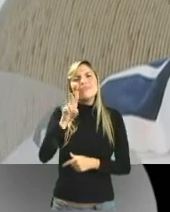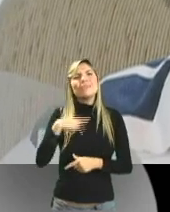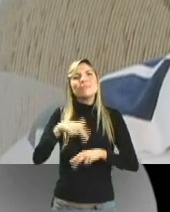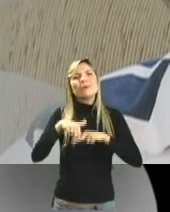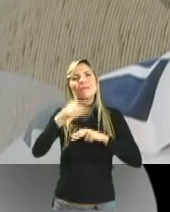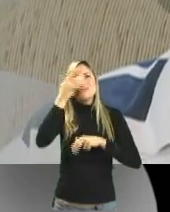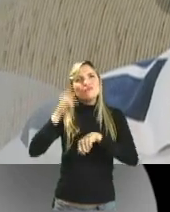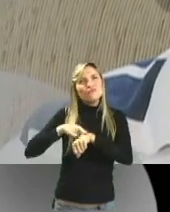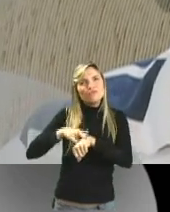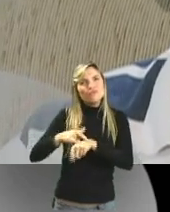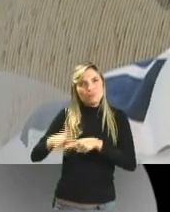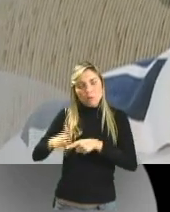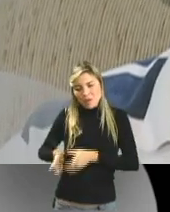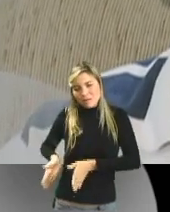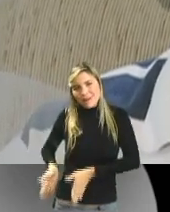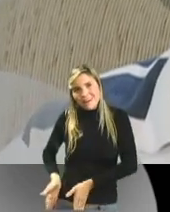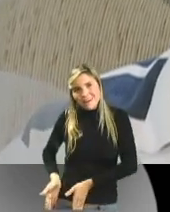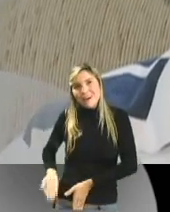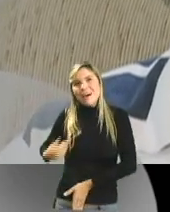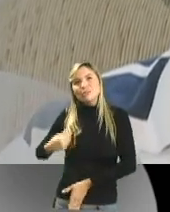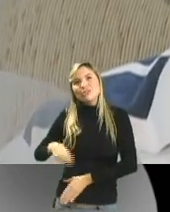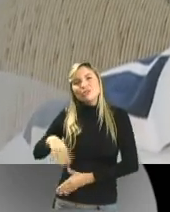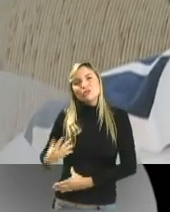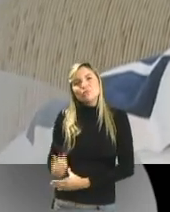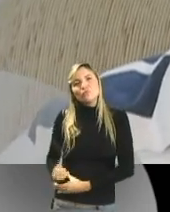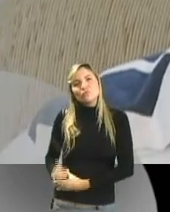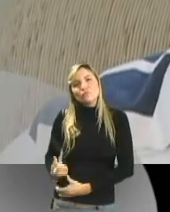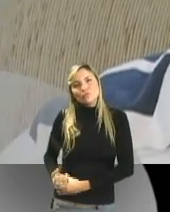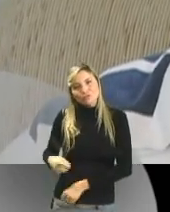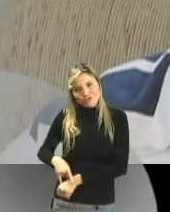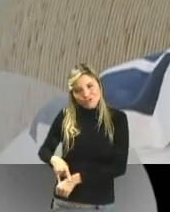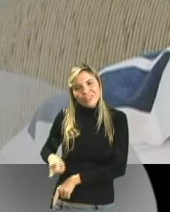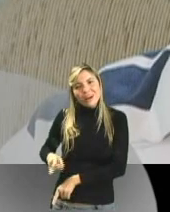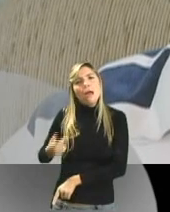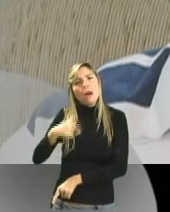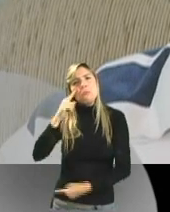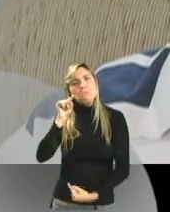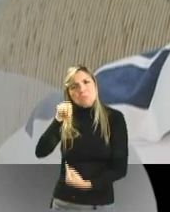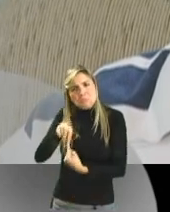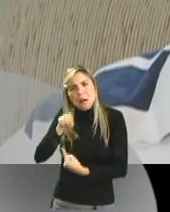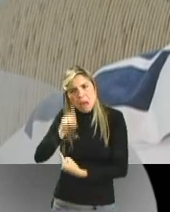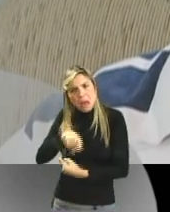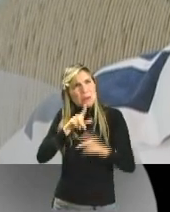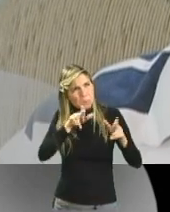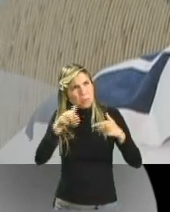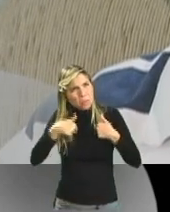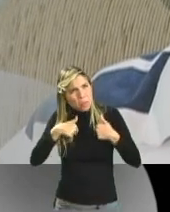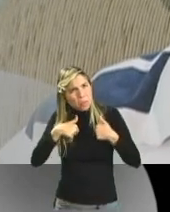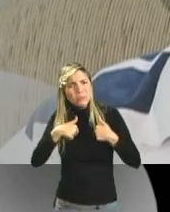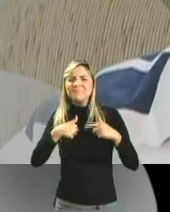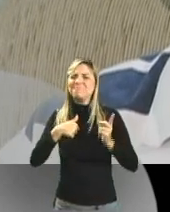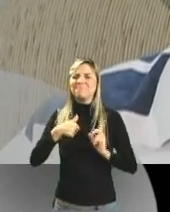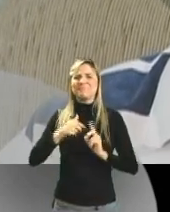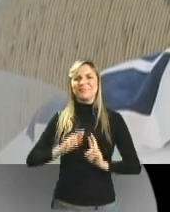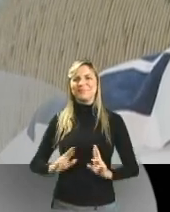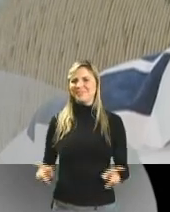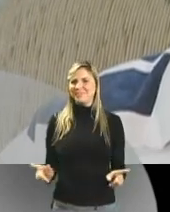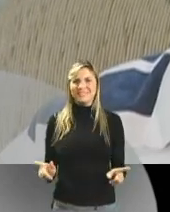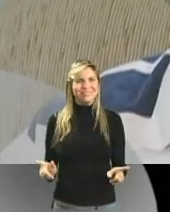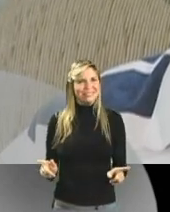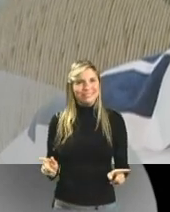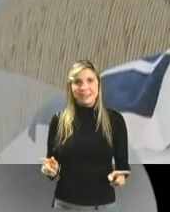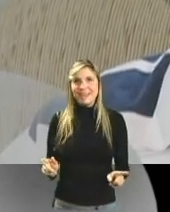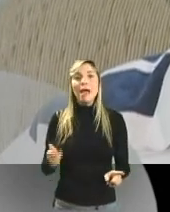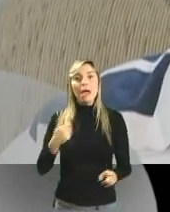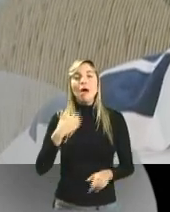outra coisa, bolsa de urina, né? Que era de pendurada, então eu liguei a coisa e achei que era